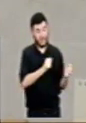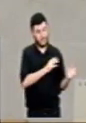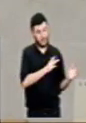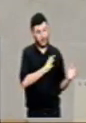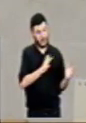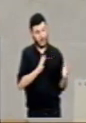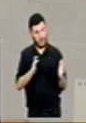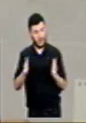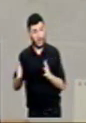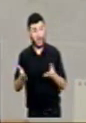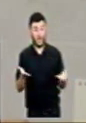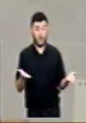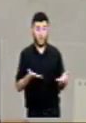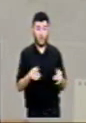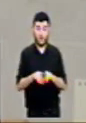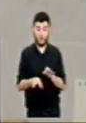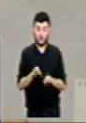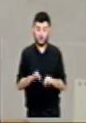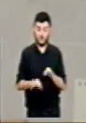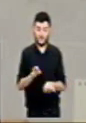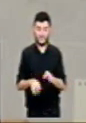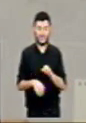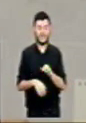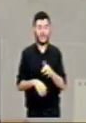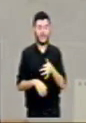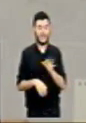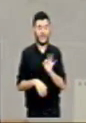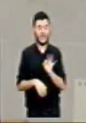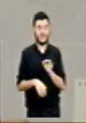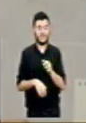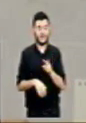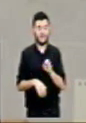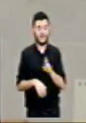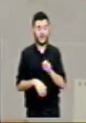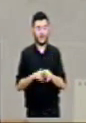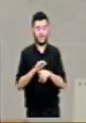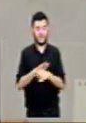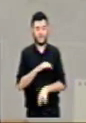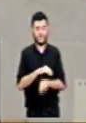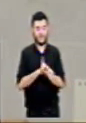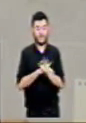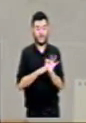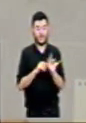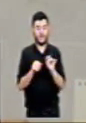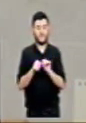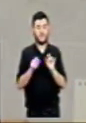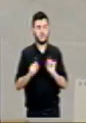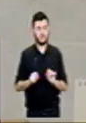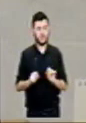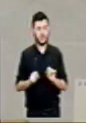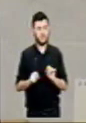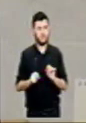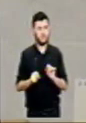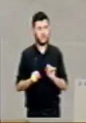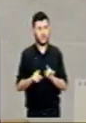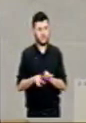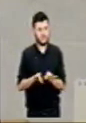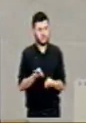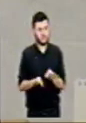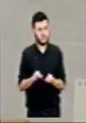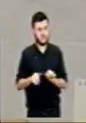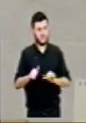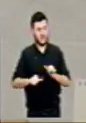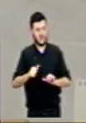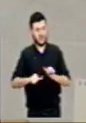Distrito Federal deferiu medidas que lhe incumbiam diante dos elementos que lhe